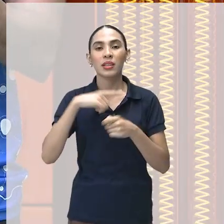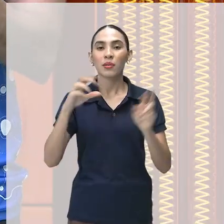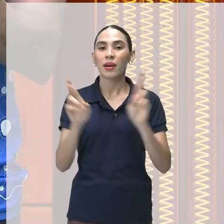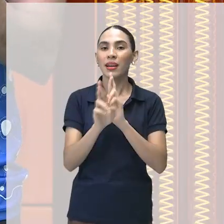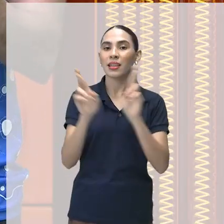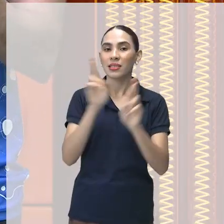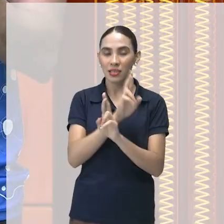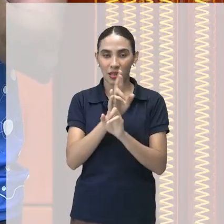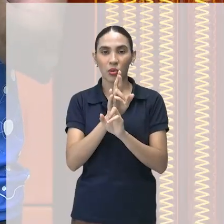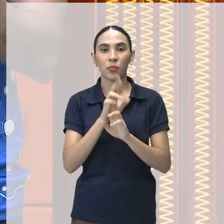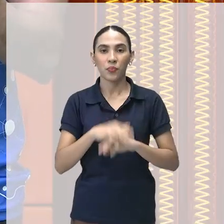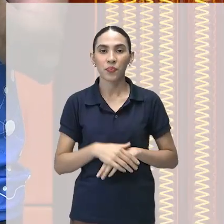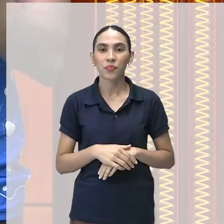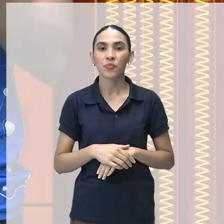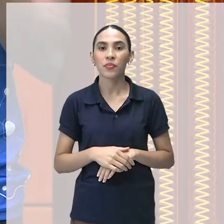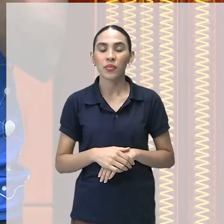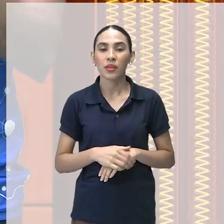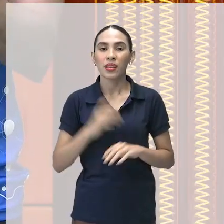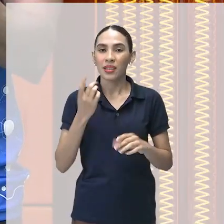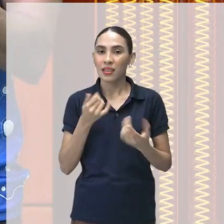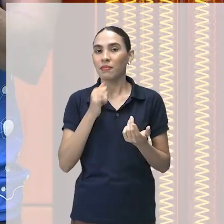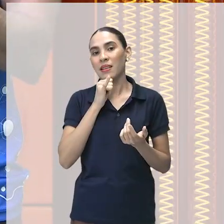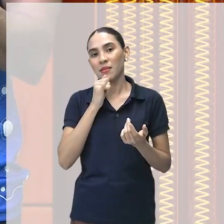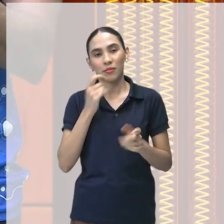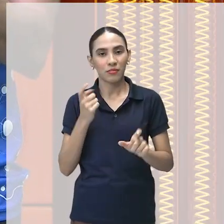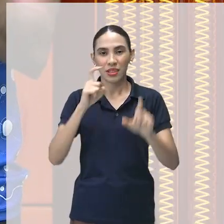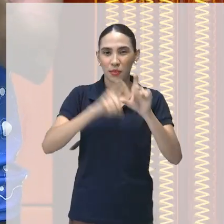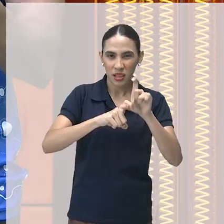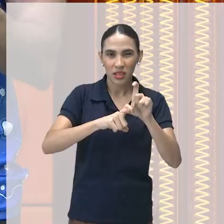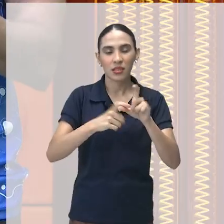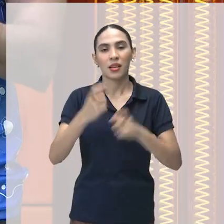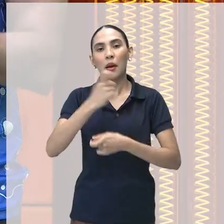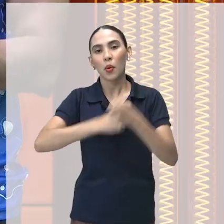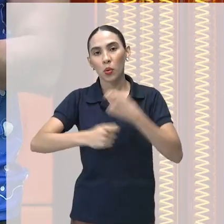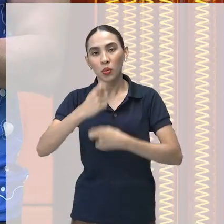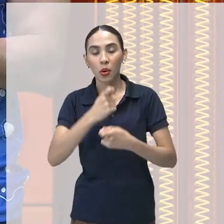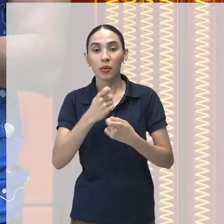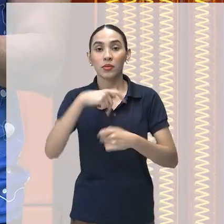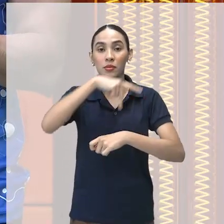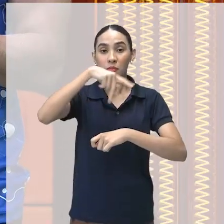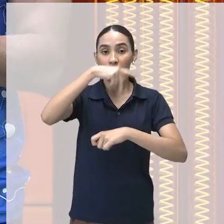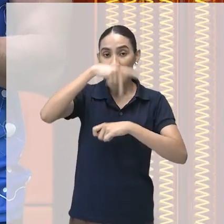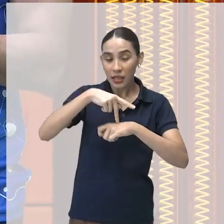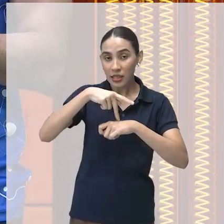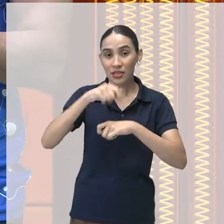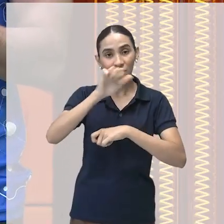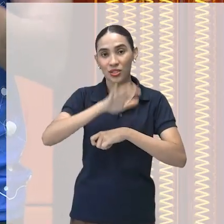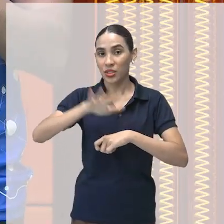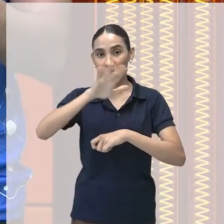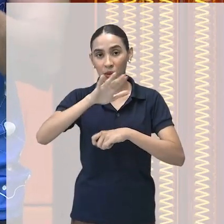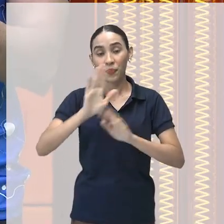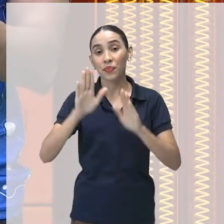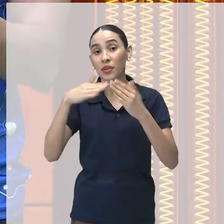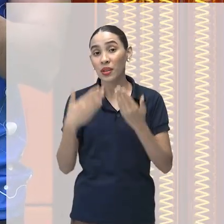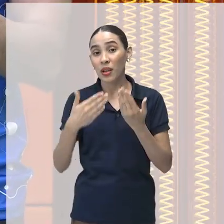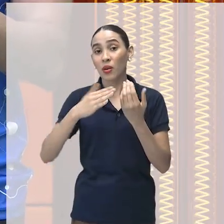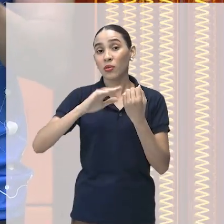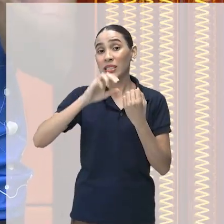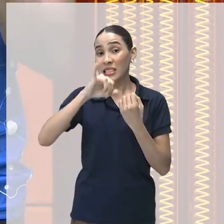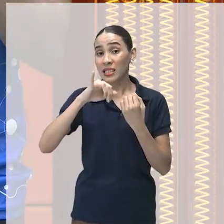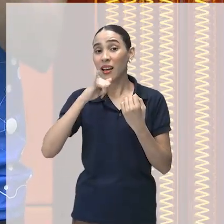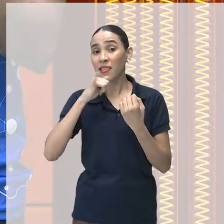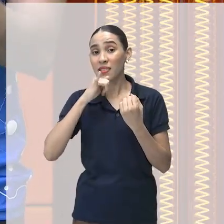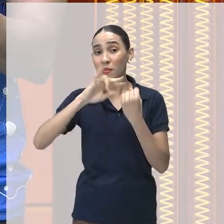relação de dependência, por assim dizer, econômica entre os países de uma forma geral. Então, uma crise em um